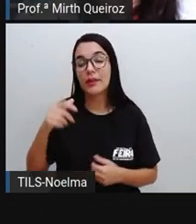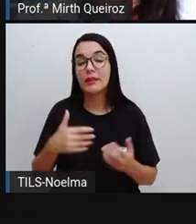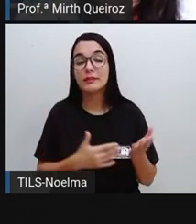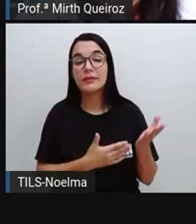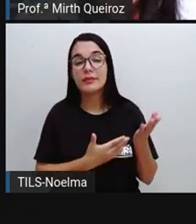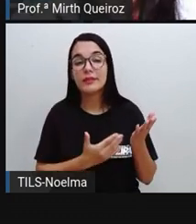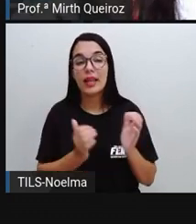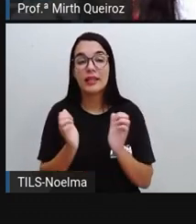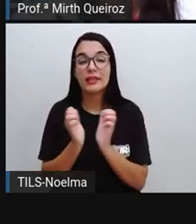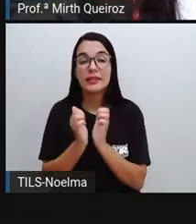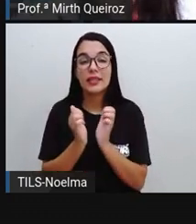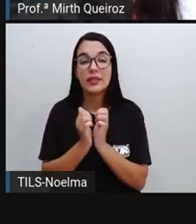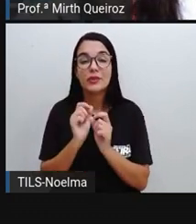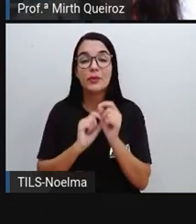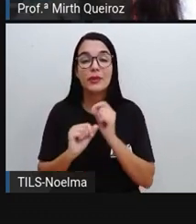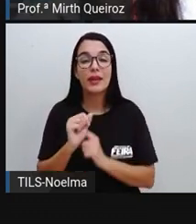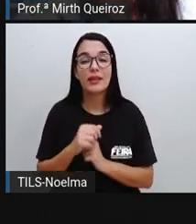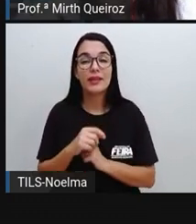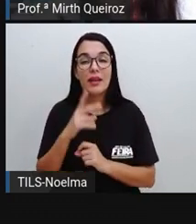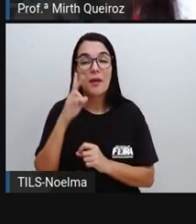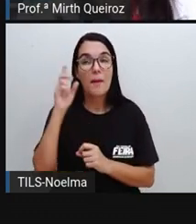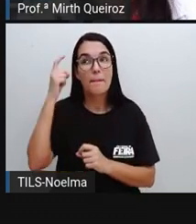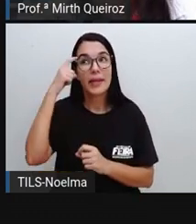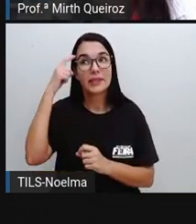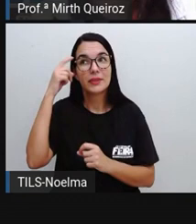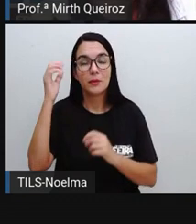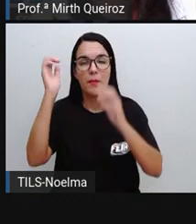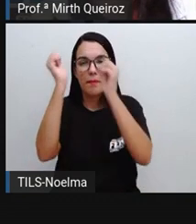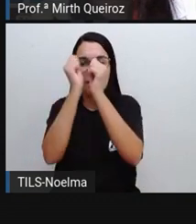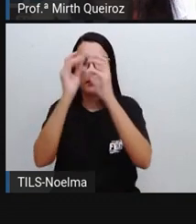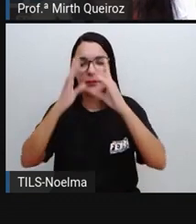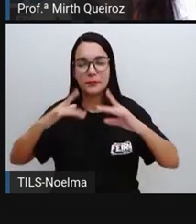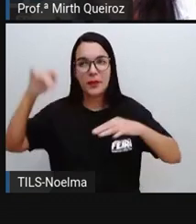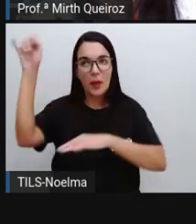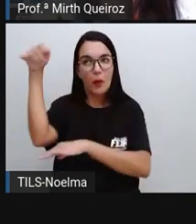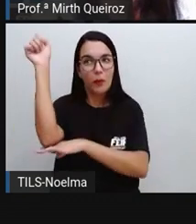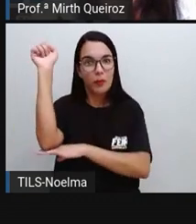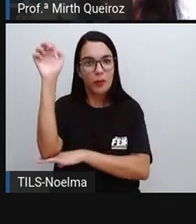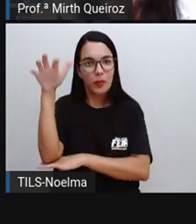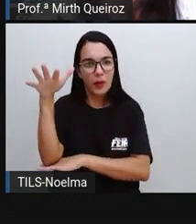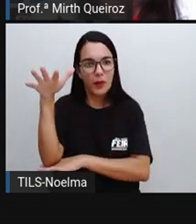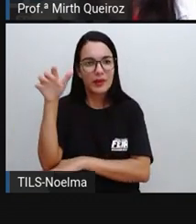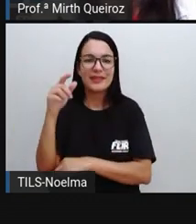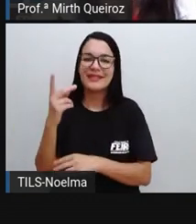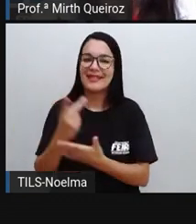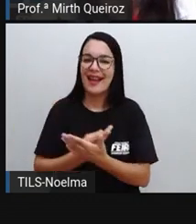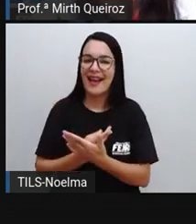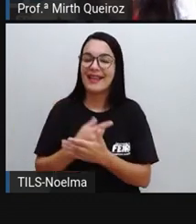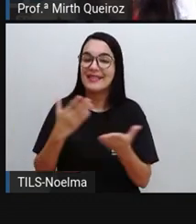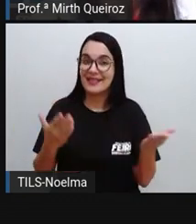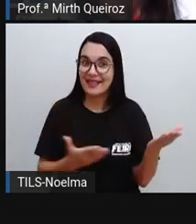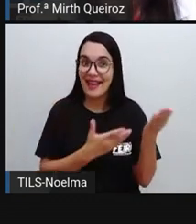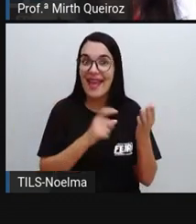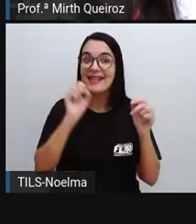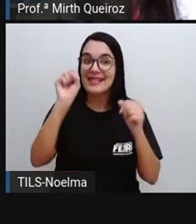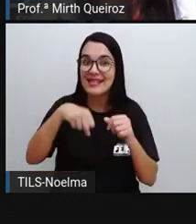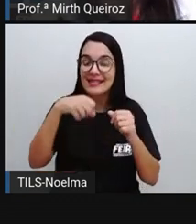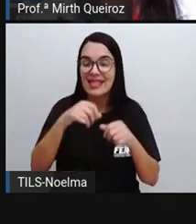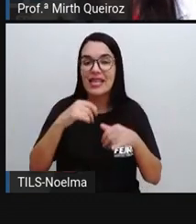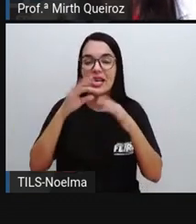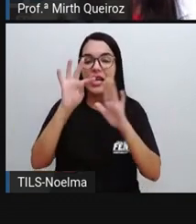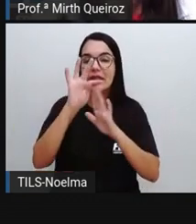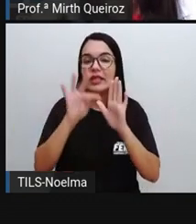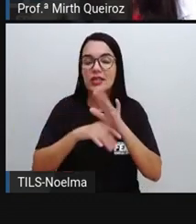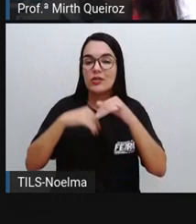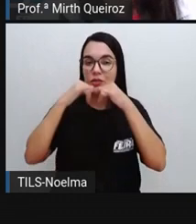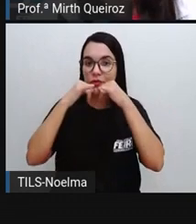então? Para quem achou que era um conto de fadas, está enganado. É um texto de divulgação científica, certo?